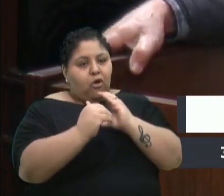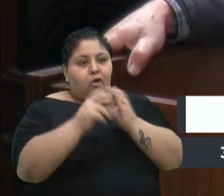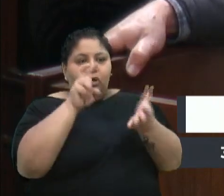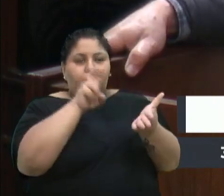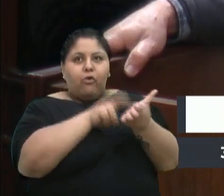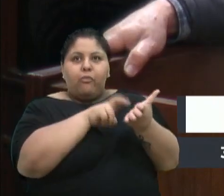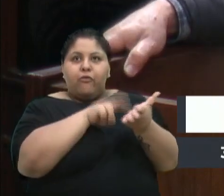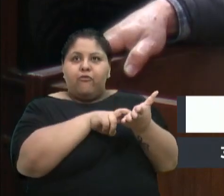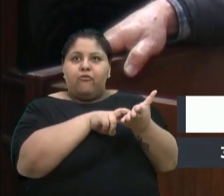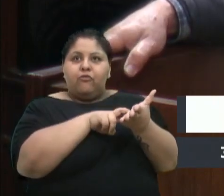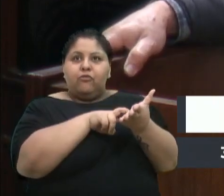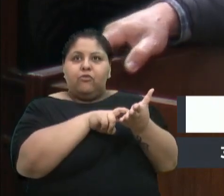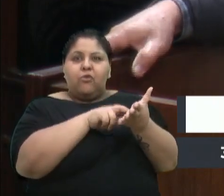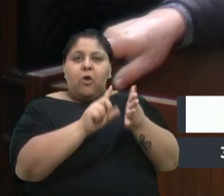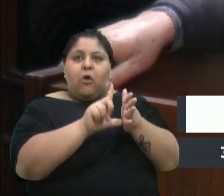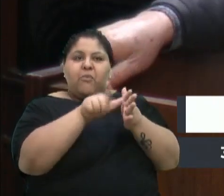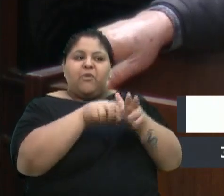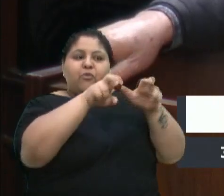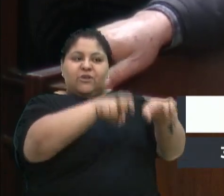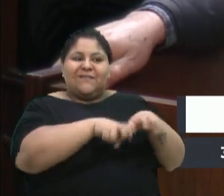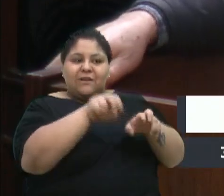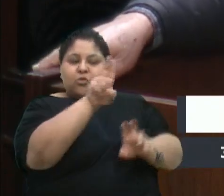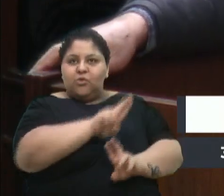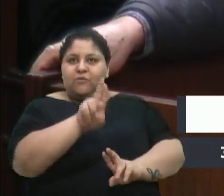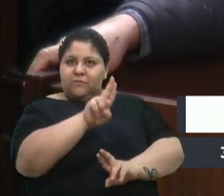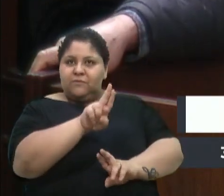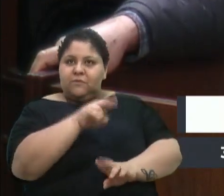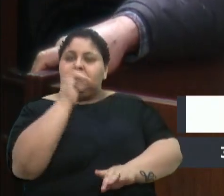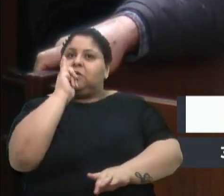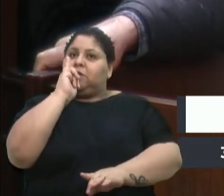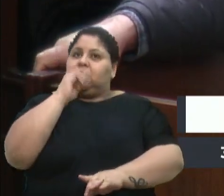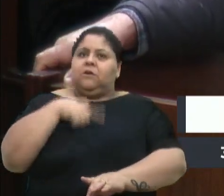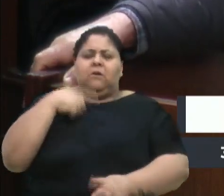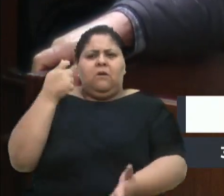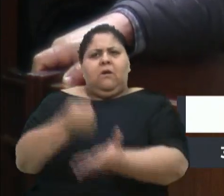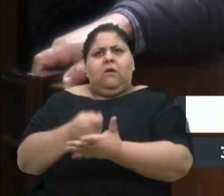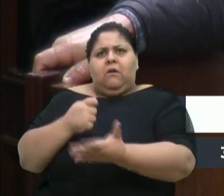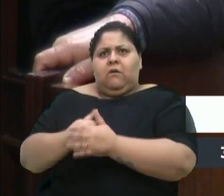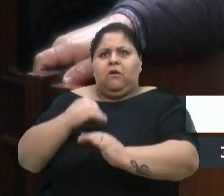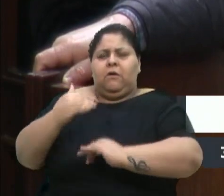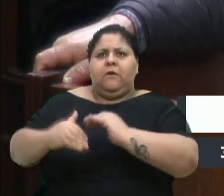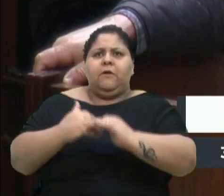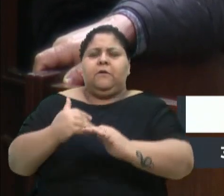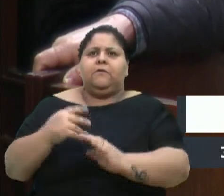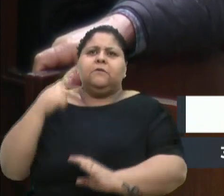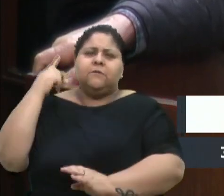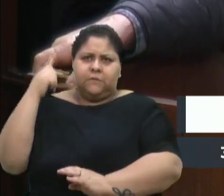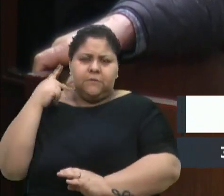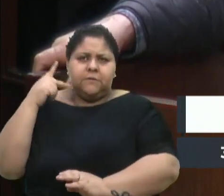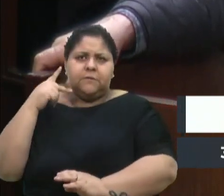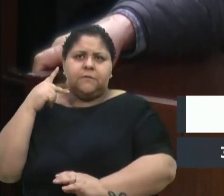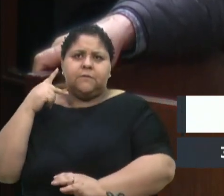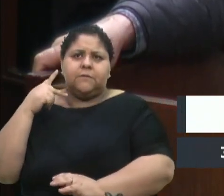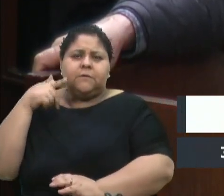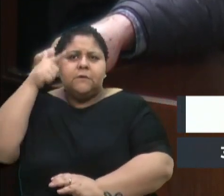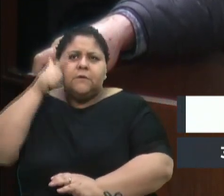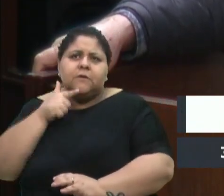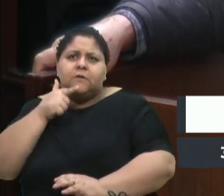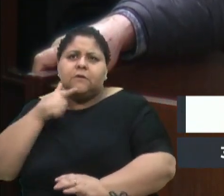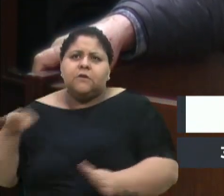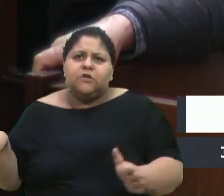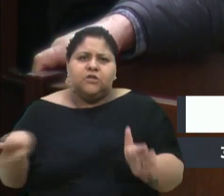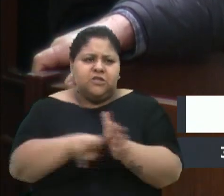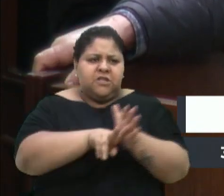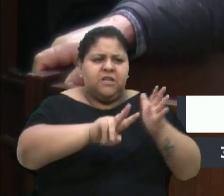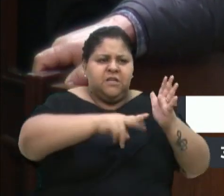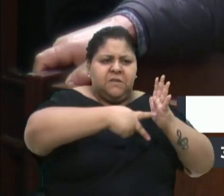esse fundo. Por exemplo, nós estávamos lutando, o vereador Lucas, que quando tu vai fazer o ITR, que nem essa semana foi no sindicato, paguei em